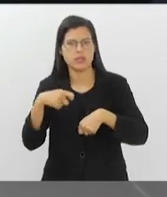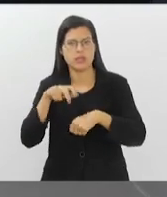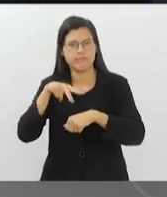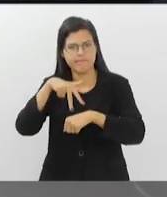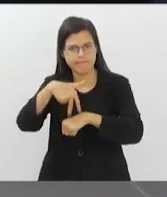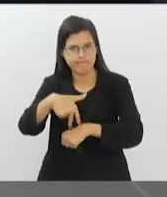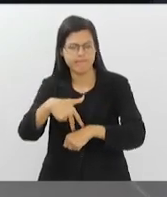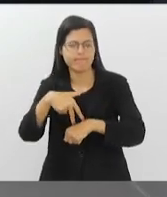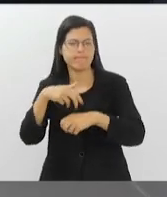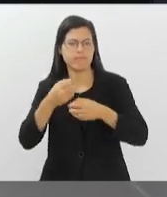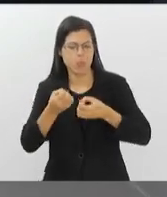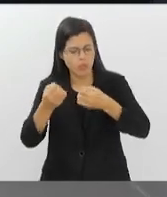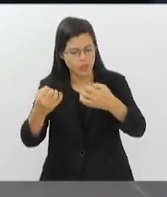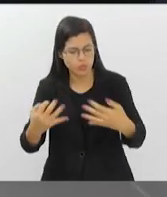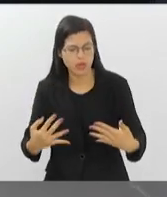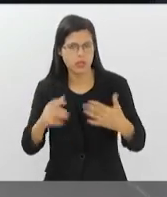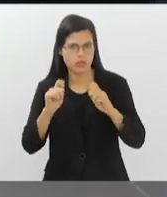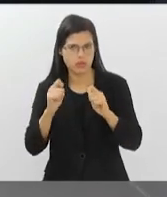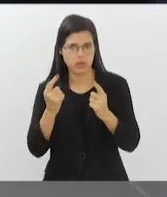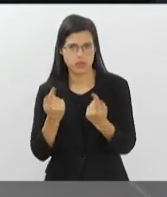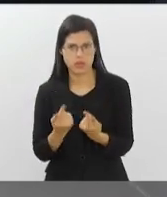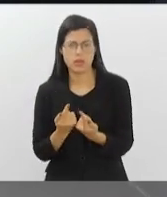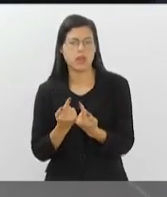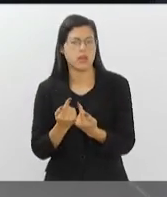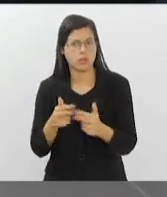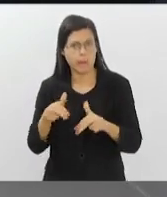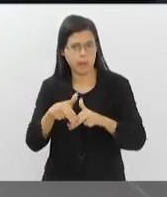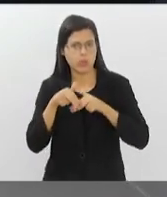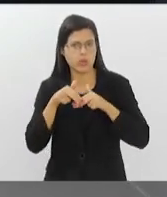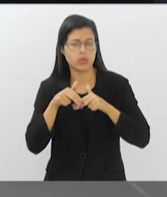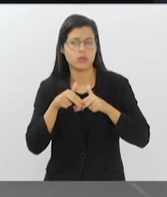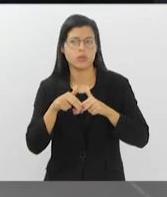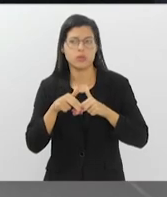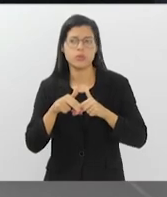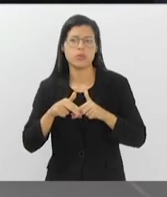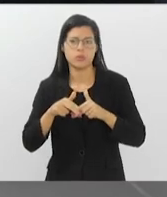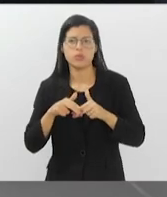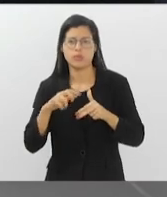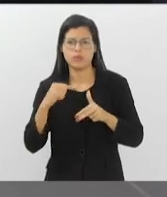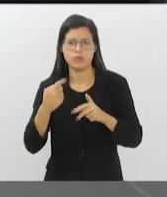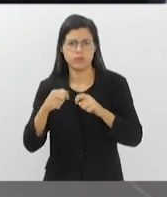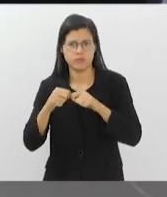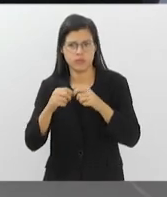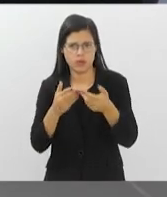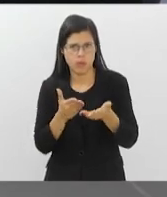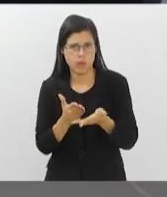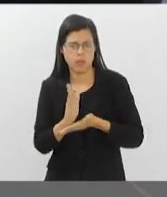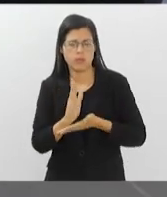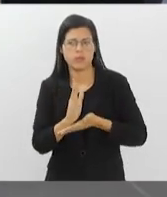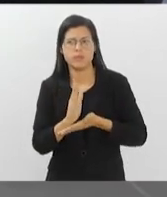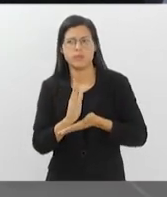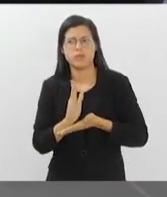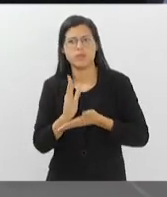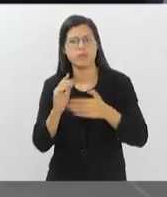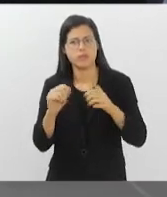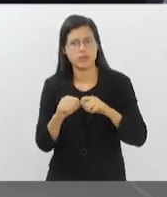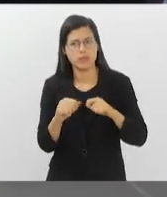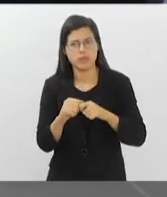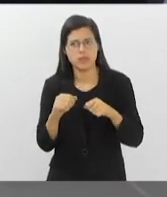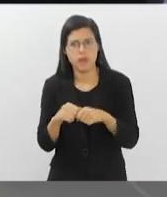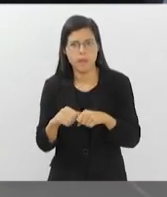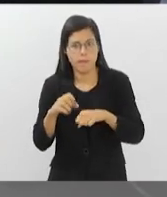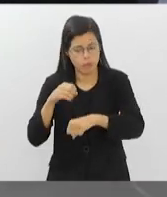nos esclarecimentos devidos, é nesse sentido. Aqui, quando nós fizemos a aprovação, nós fizemos com uma